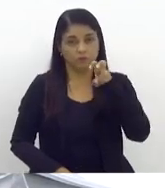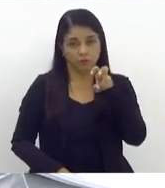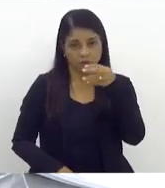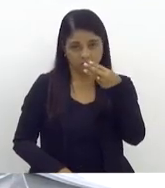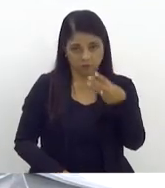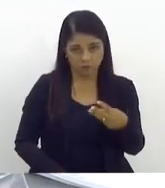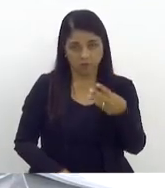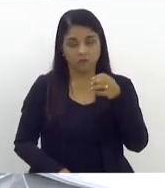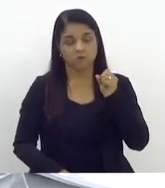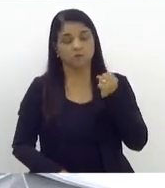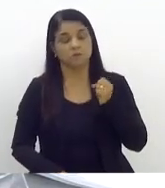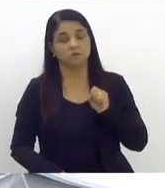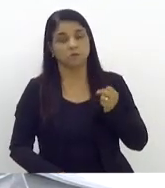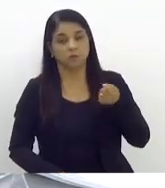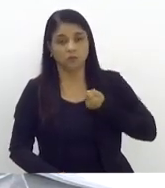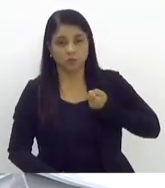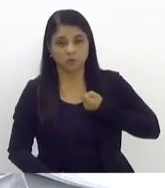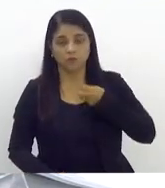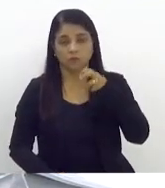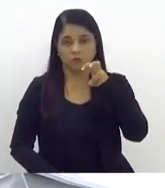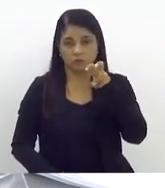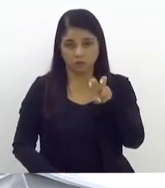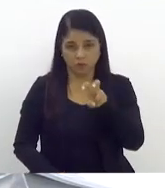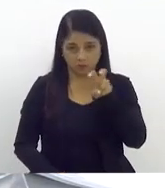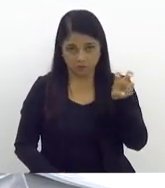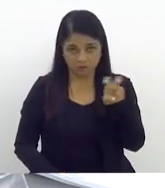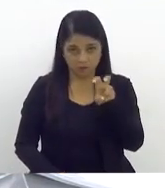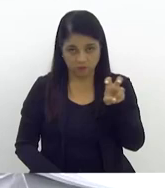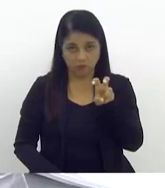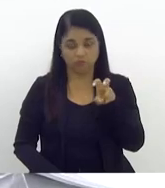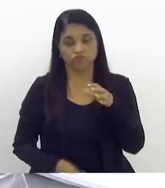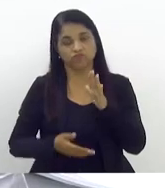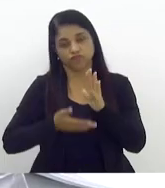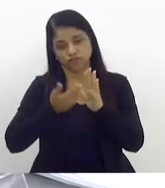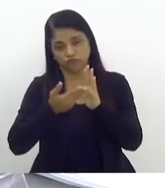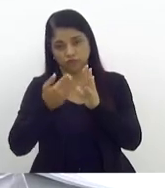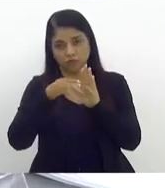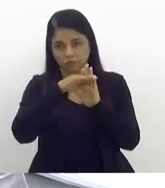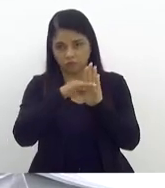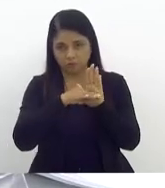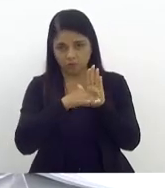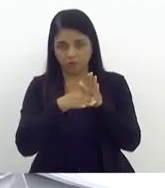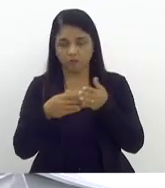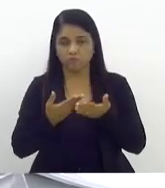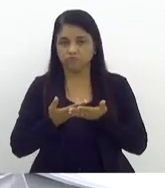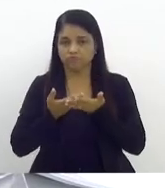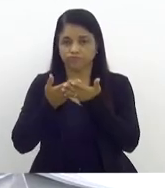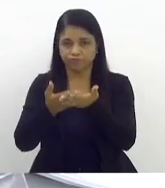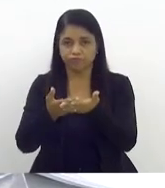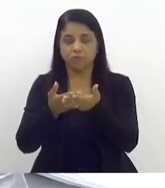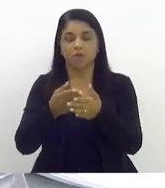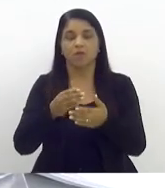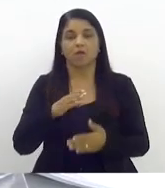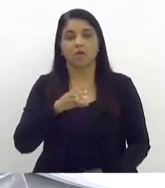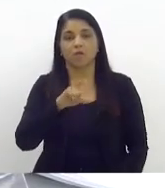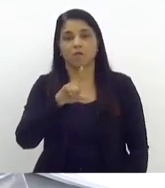ou do autor. Então, o encaminhamento é pela votação em bloco dos projetos 45